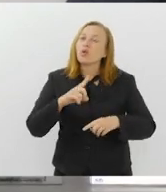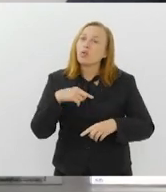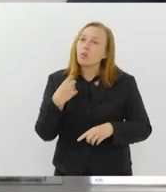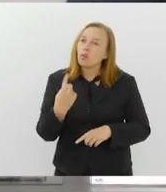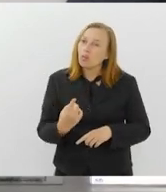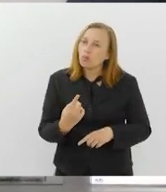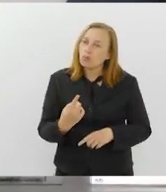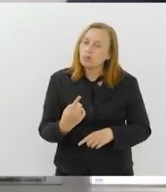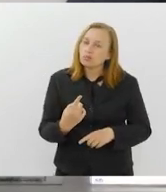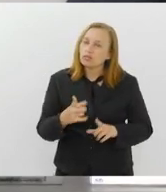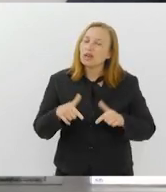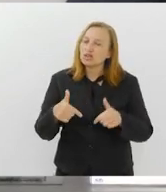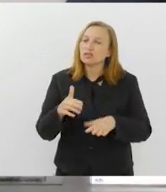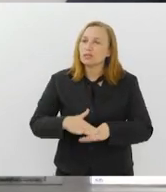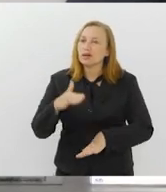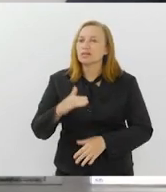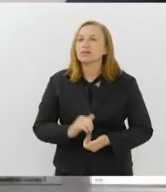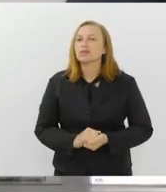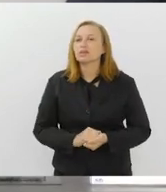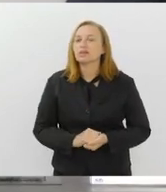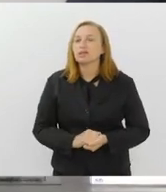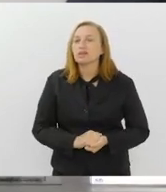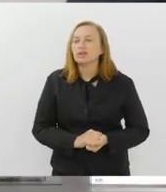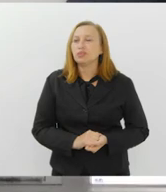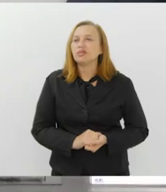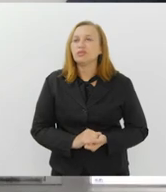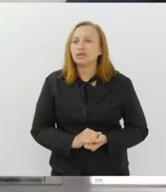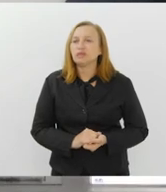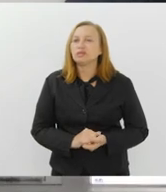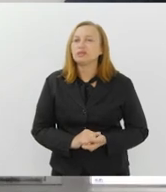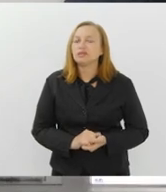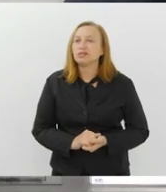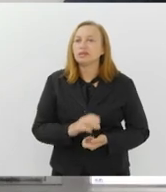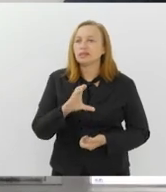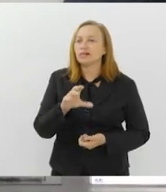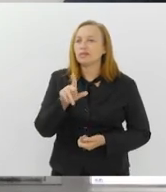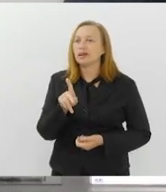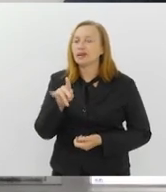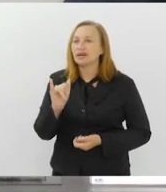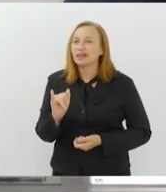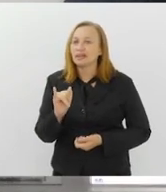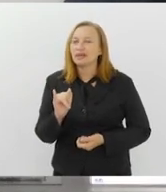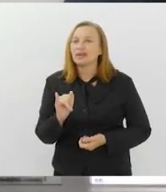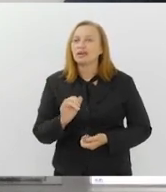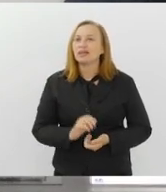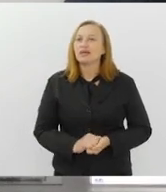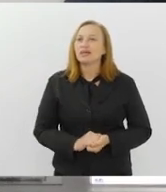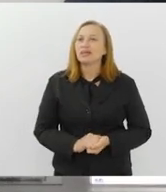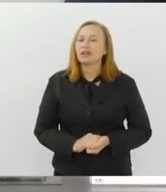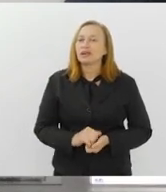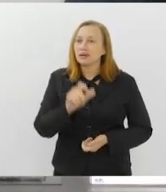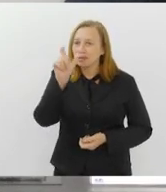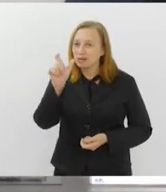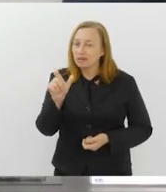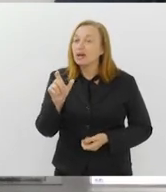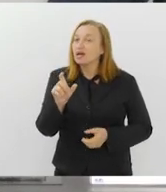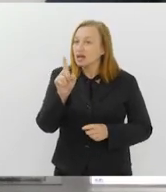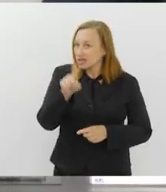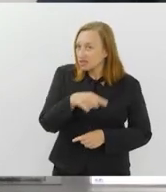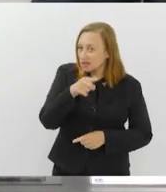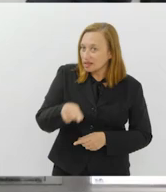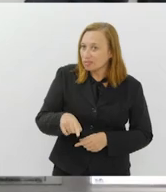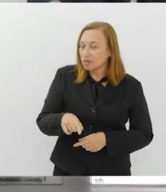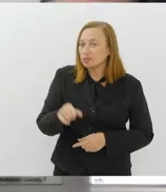muito mais para dentro ainda. Ó. Porque a CPI, a gente fala de pessoas, cancelamento para pessoas